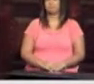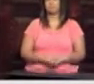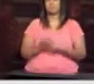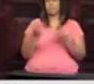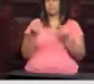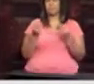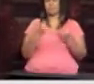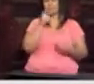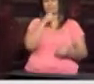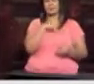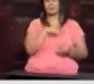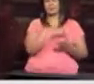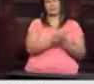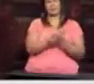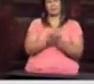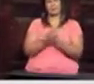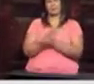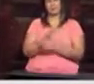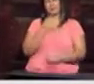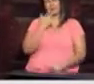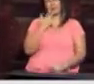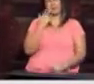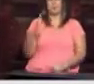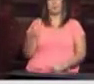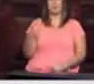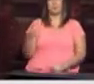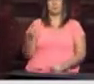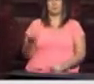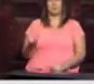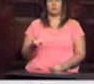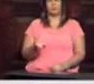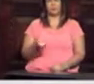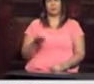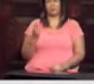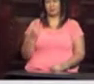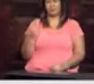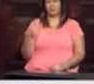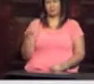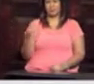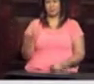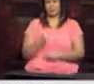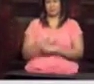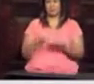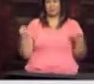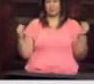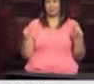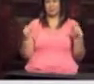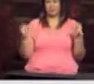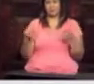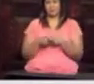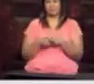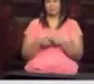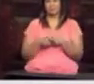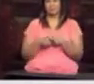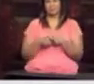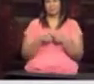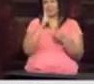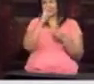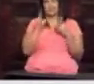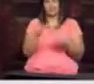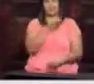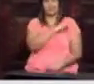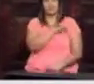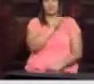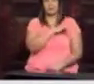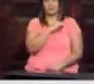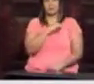engraçado quando citam o Uruguai. O Uruguai é do tamanho do Meyer, um bairro da cidade do Rio de Janeiro. Quando se fala